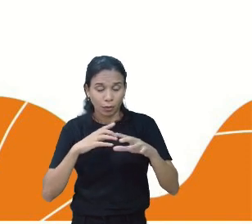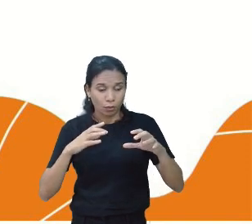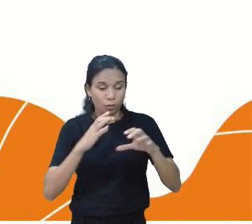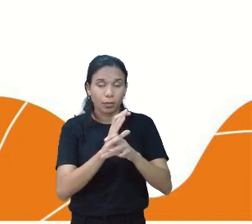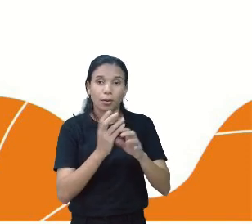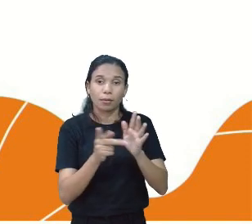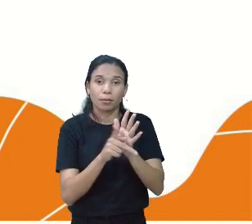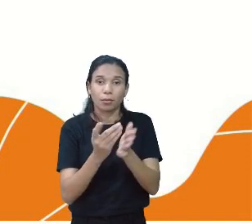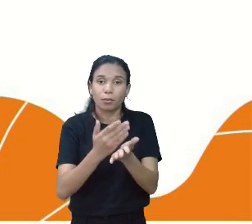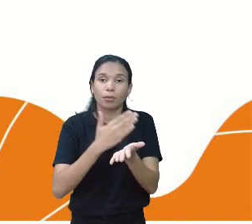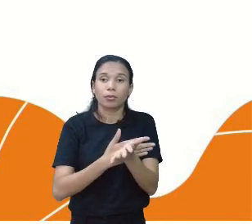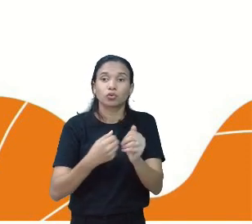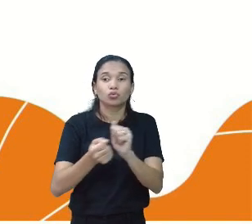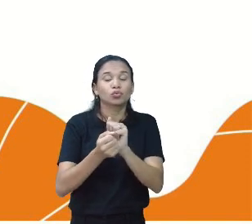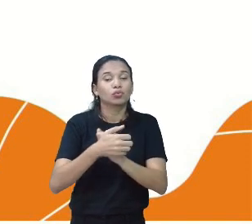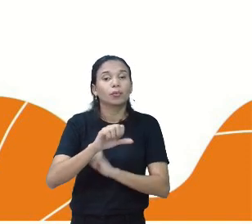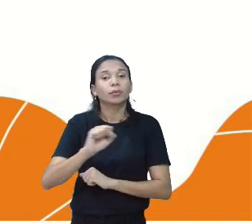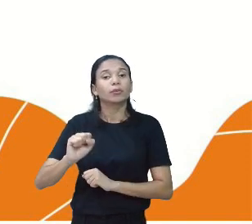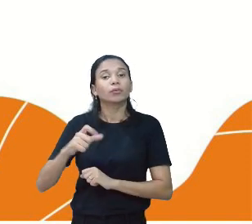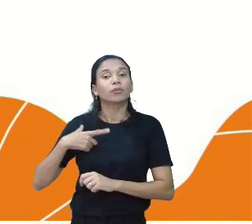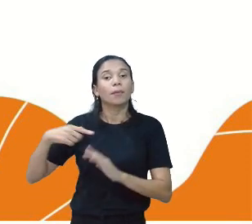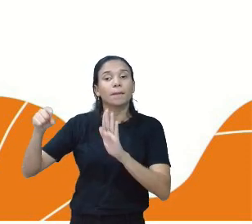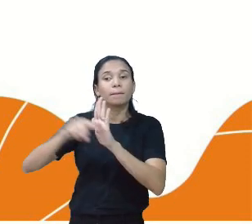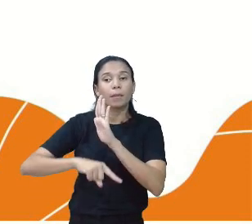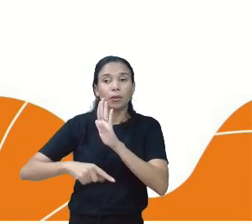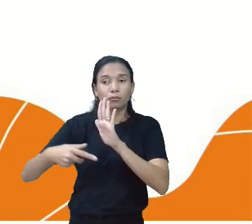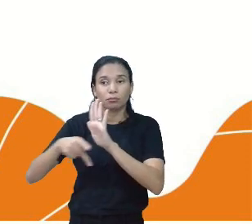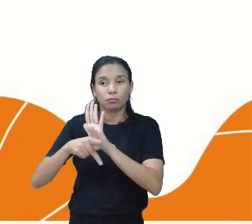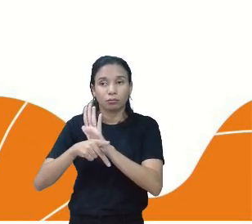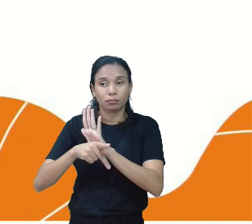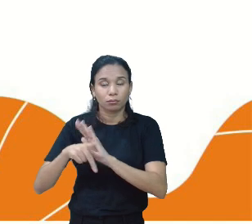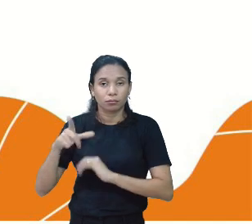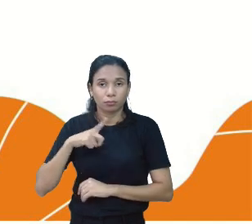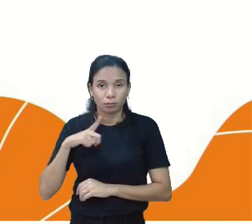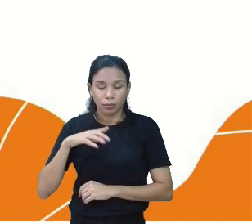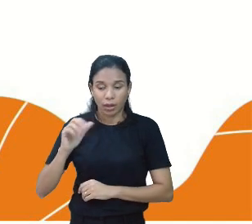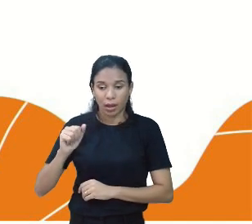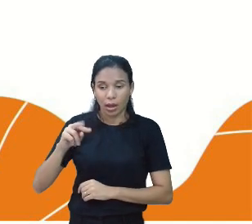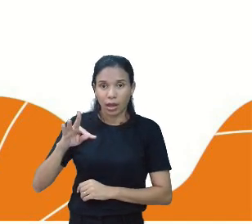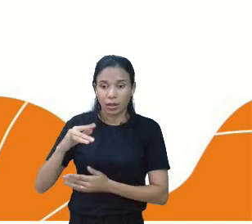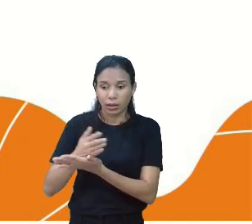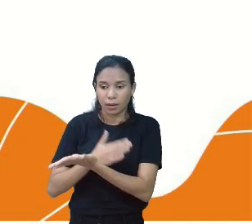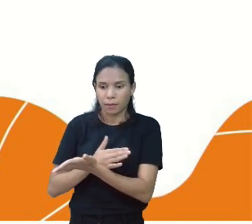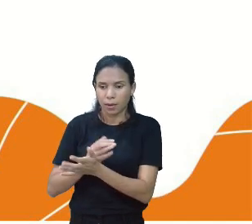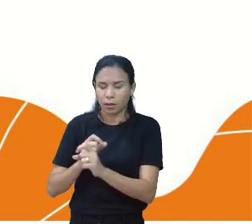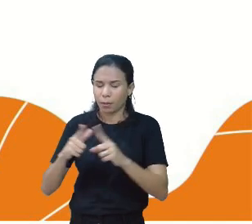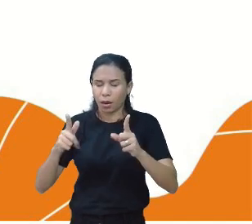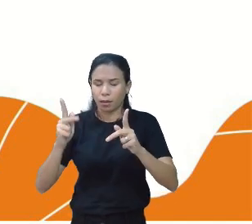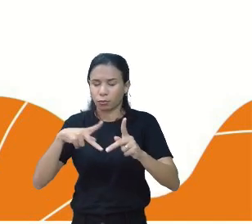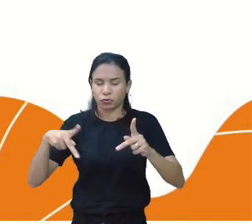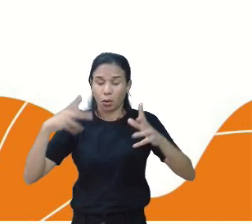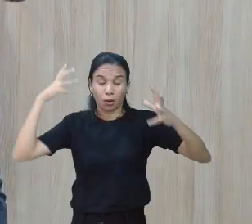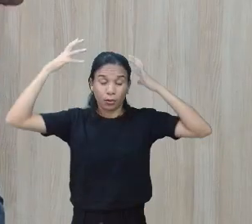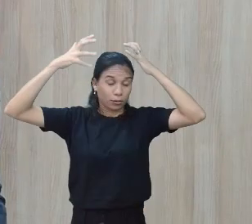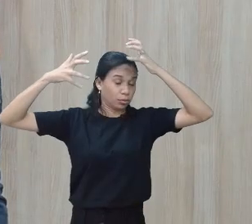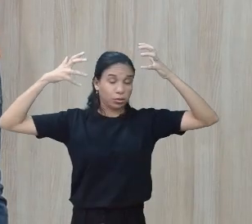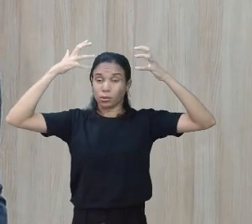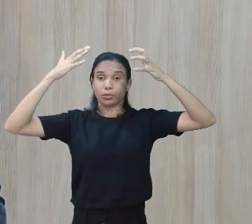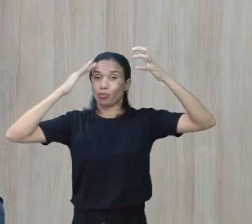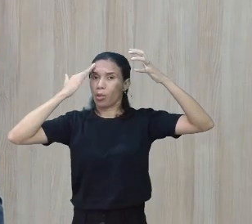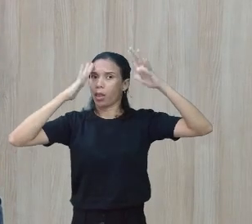com anteperíodo e período, menos parte inteira com anteperíodo. Professor, pelo amor de Deus, não estou entendendo mais